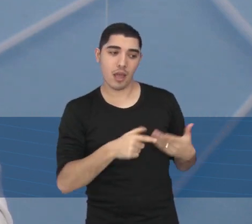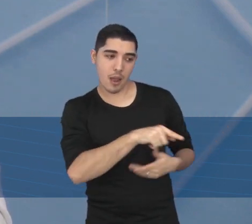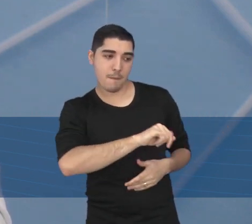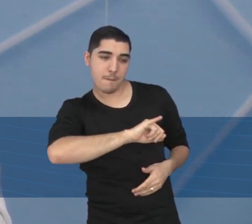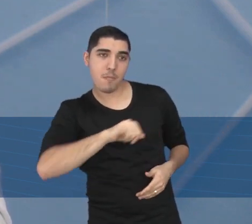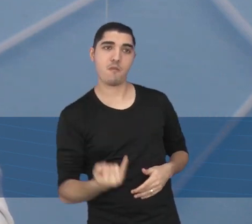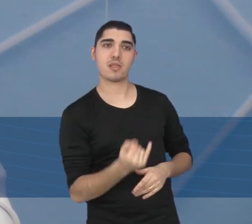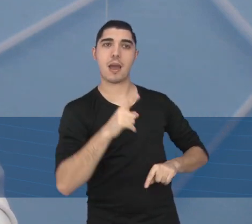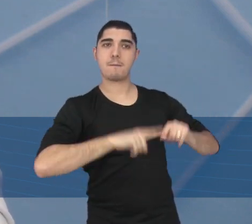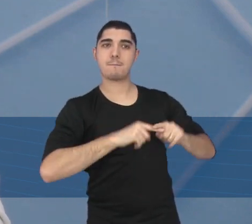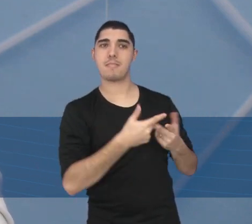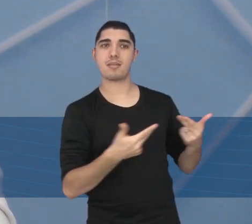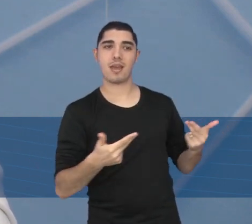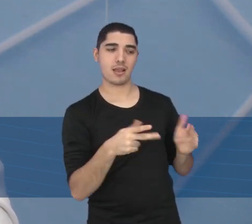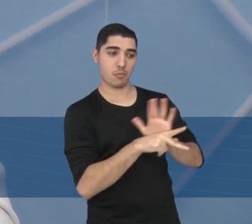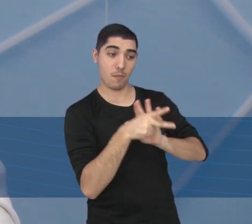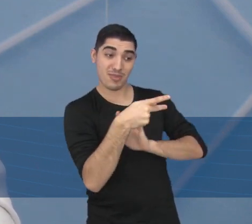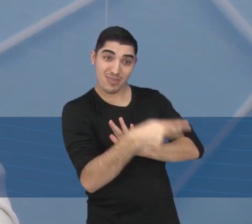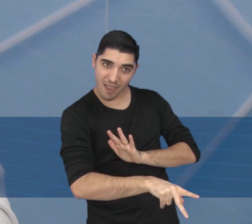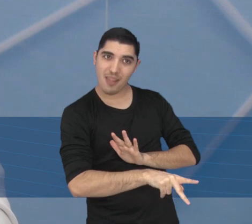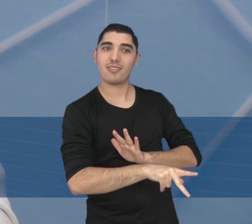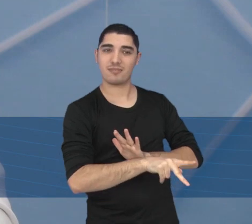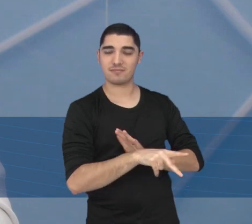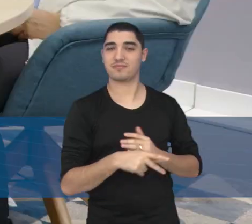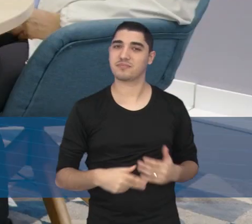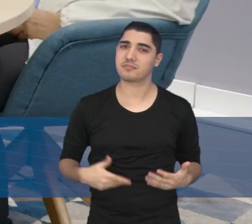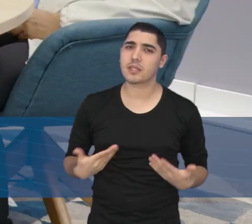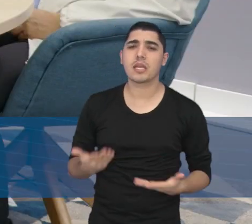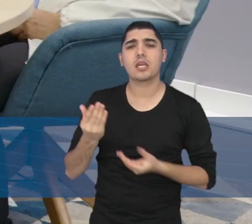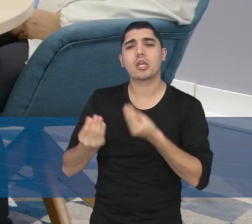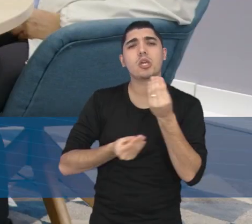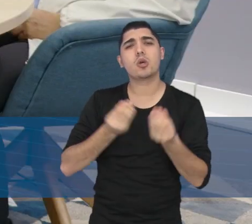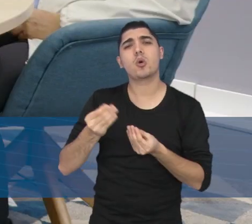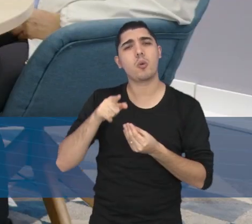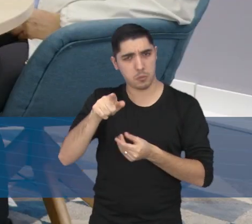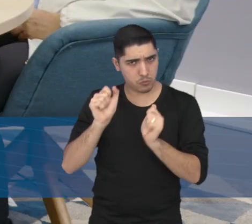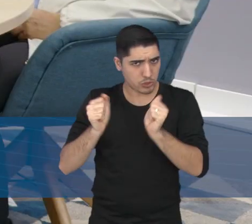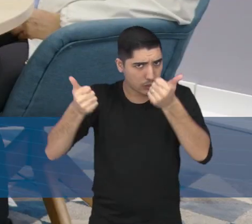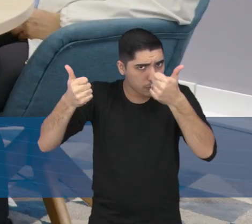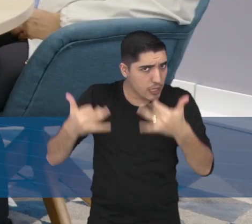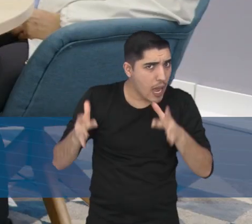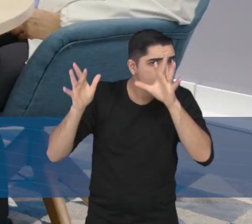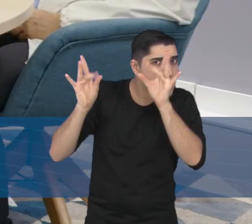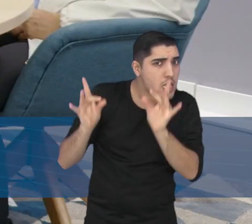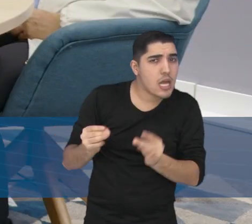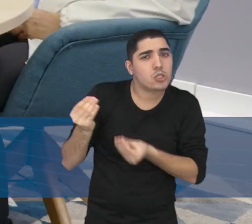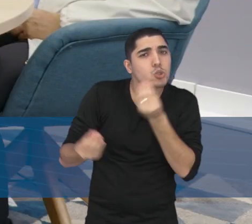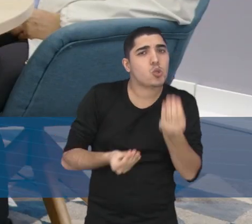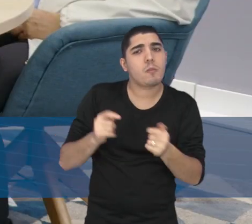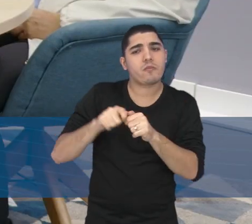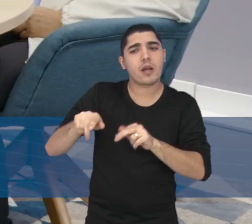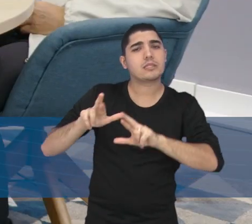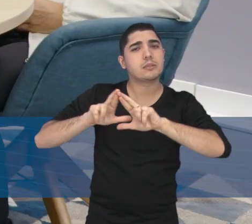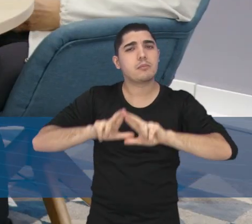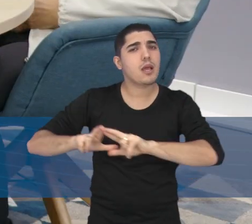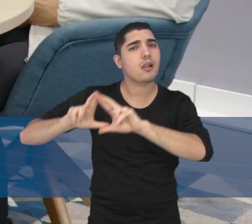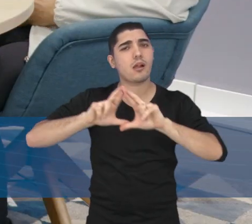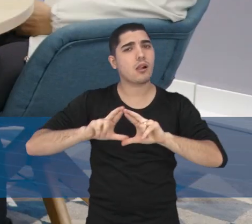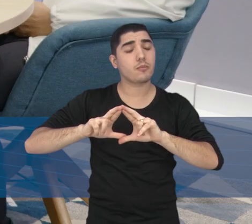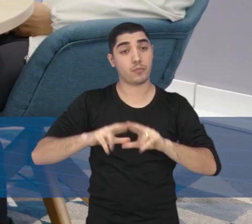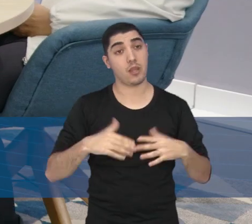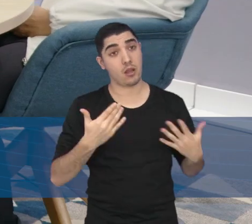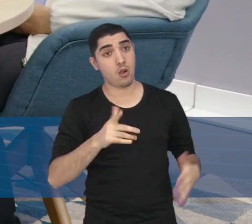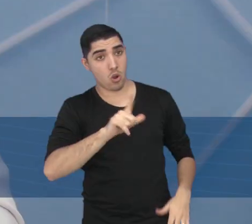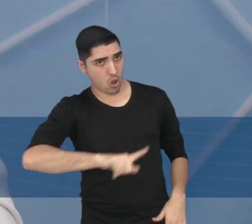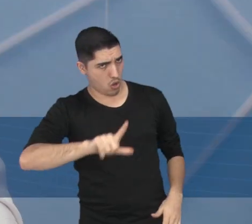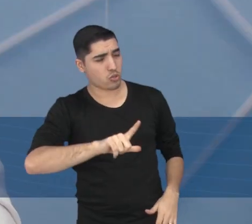materiais que estão presentes na composição desses equipamentos. E aí, como que é feito esse processo? Você pode detalhar um pouquinho para a gente? Claro, a gente tem um